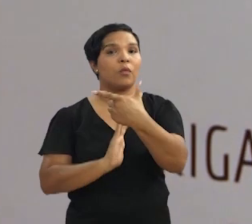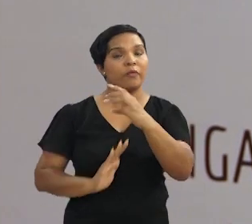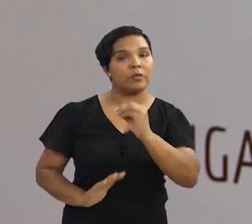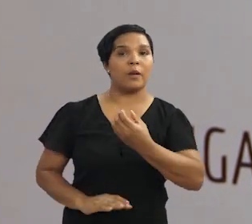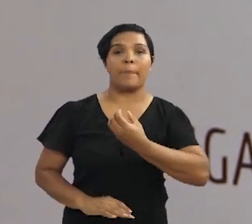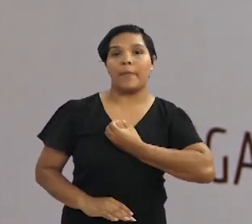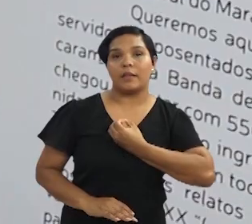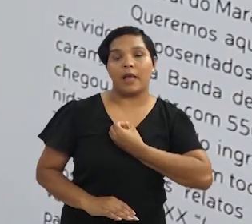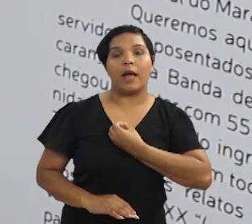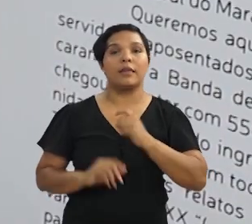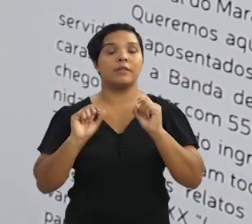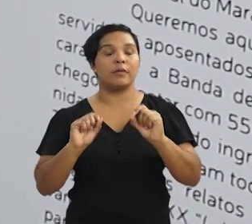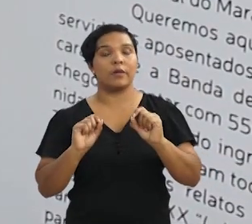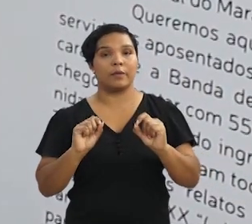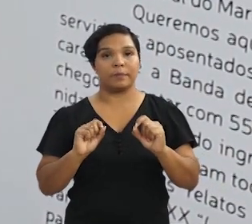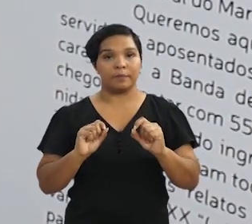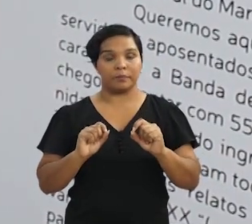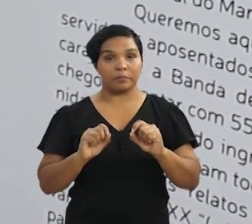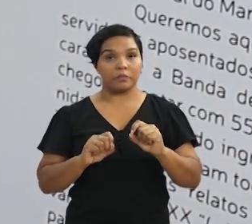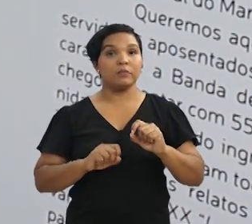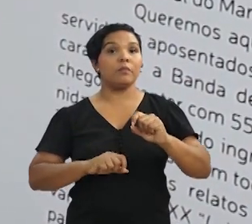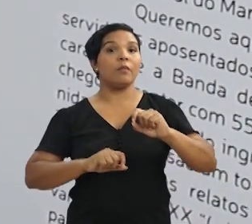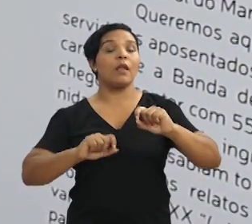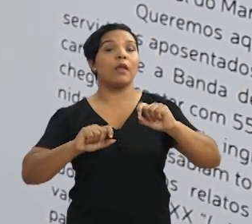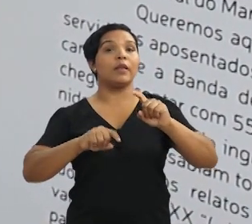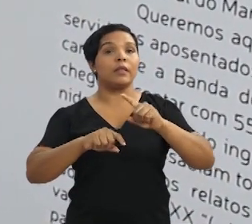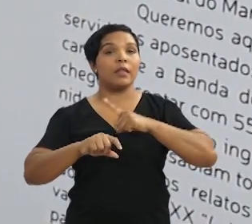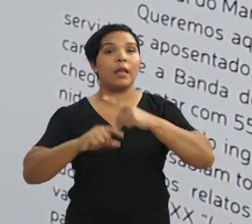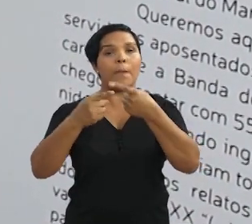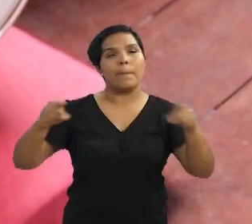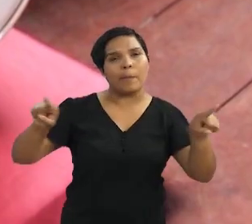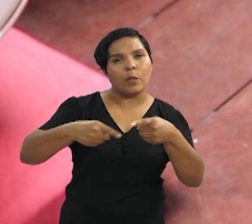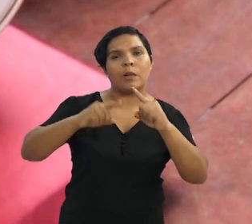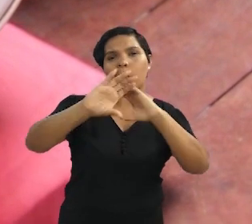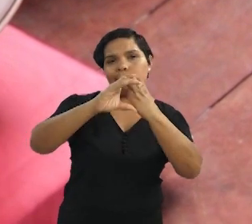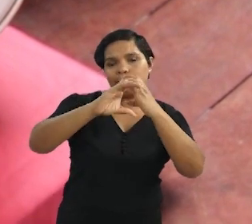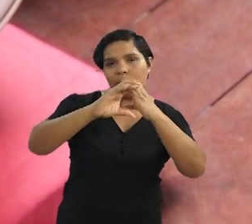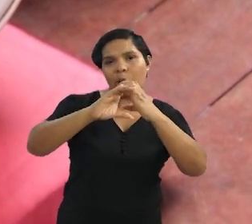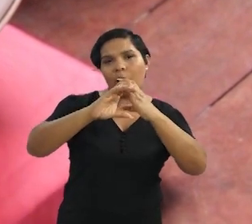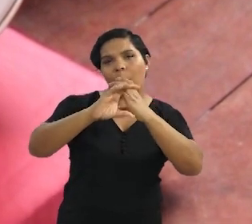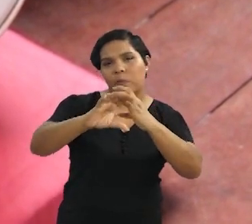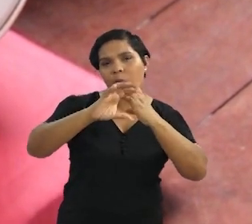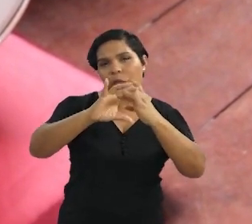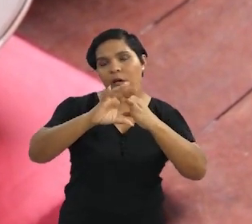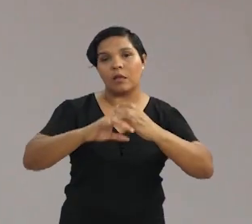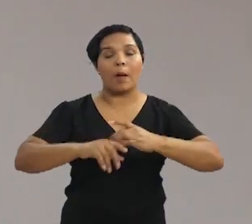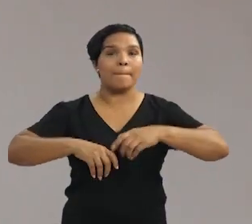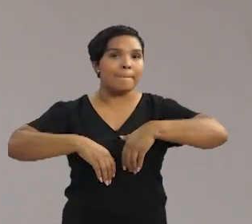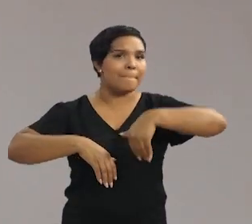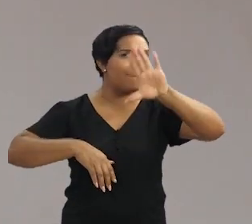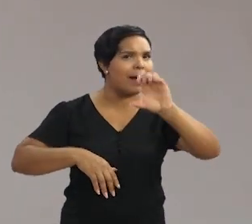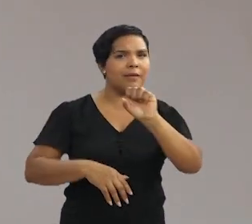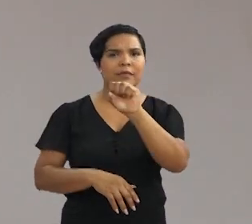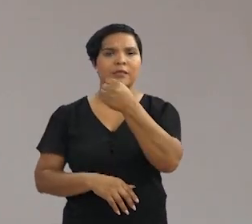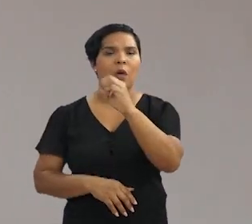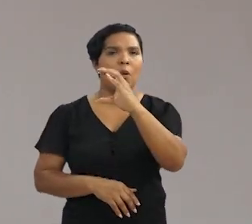tem medalhas, temos também os instrumentos musicais, então é um material bem vasto, já estão